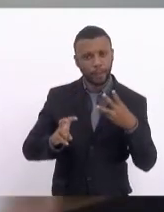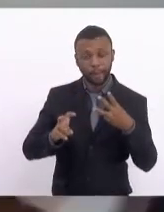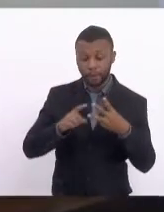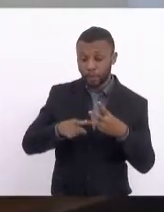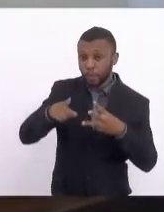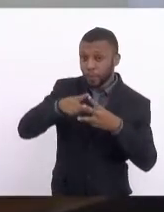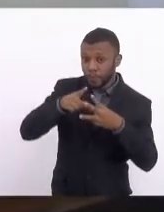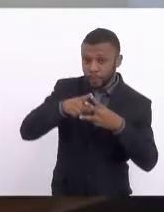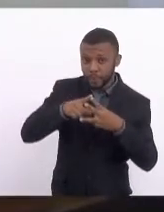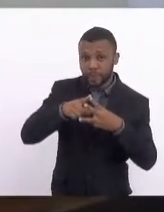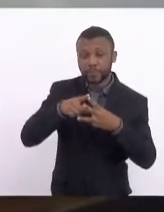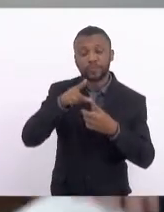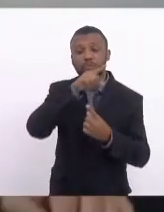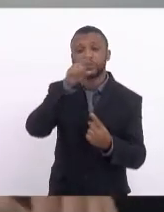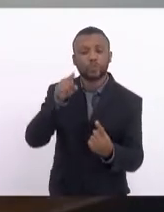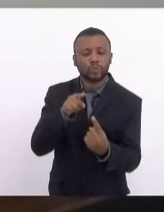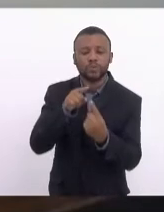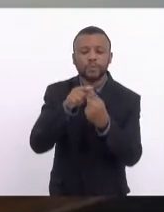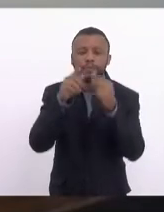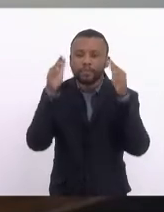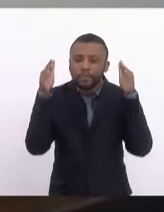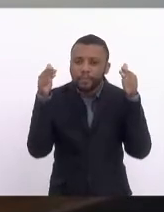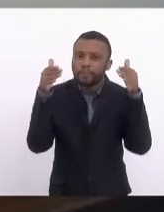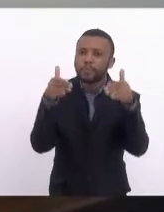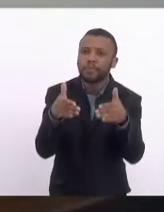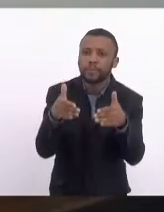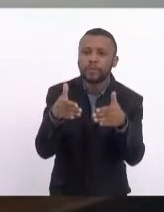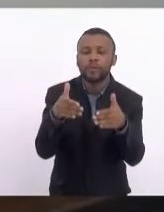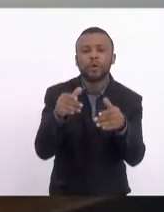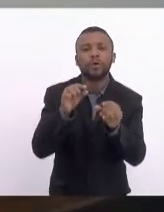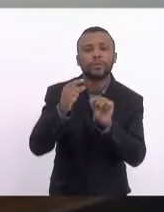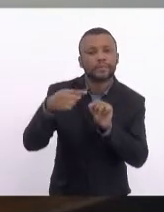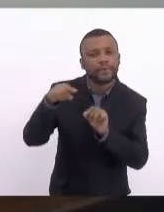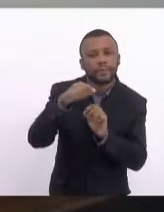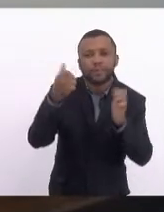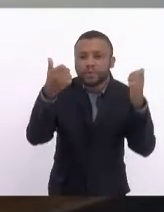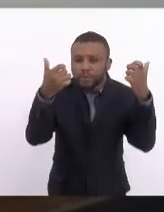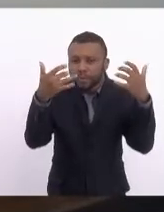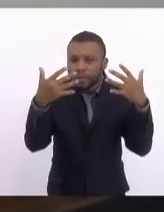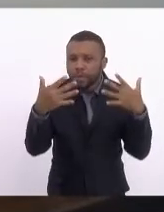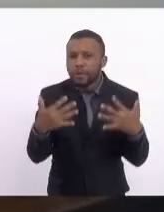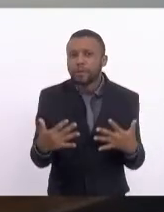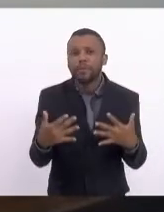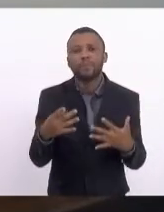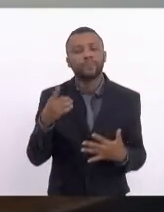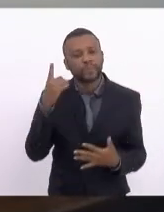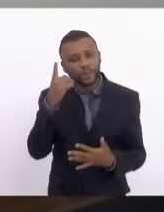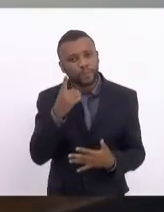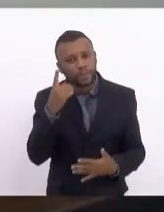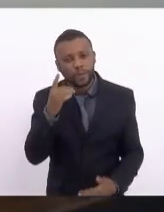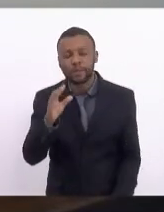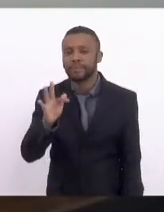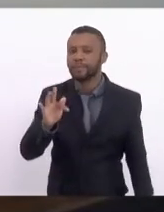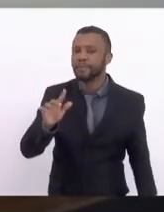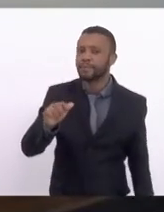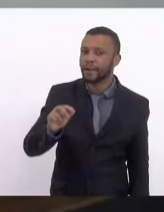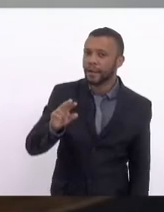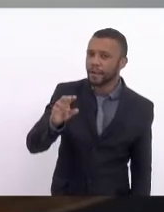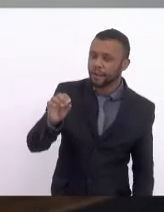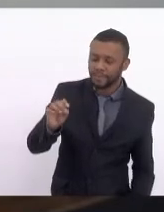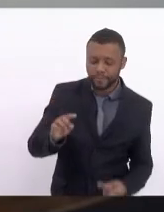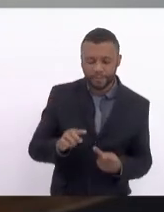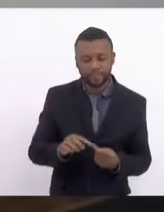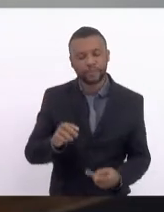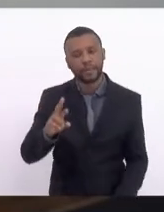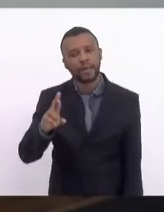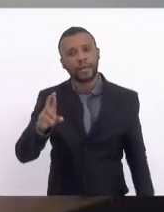exatamente na direção do que expuseram agora há pouco os deputados Flávio Serafini e Renata